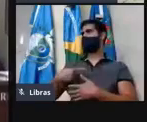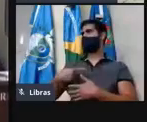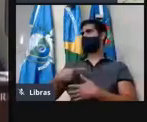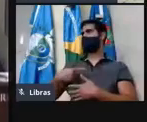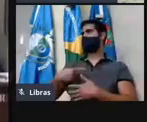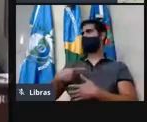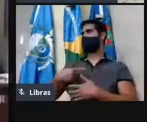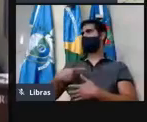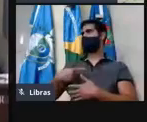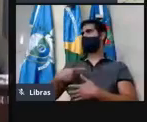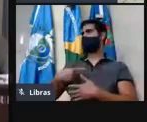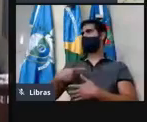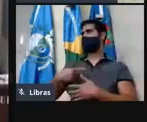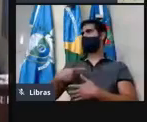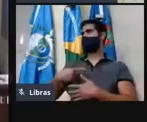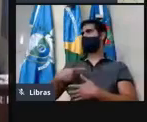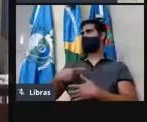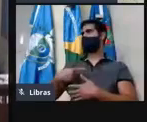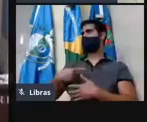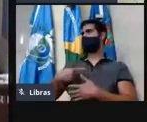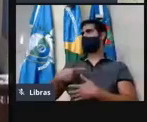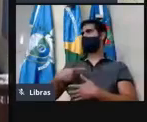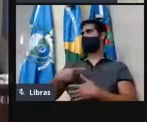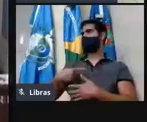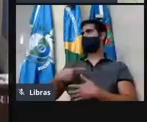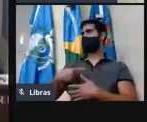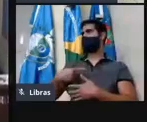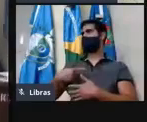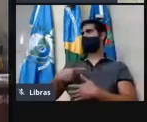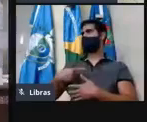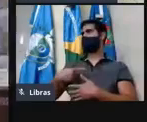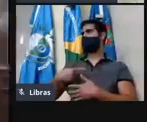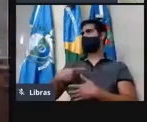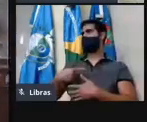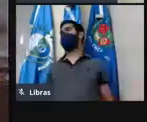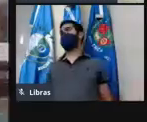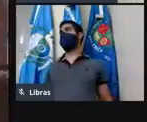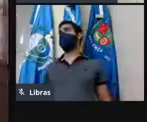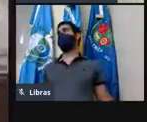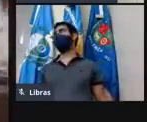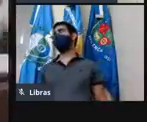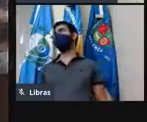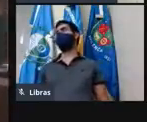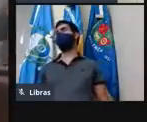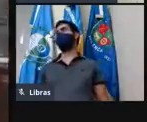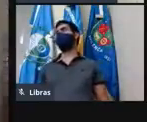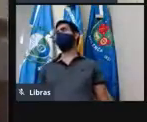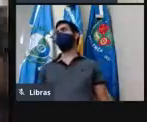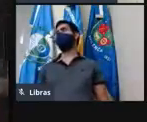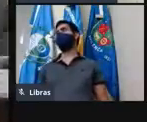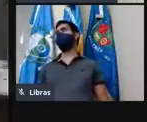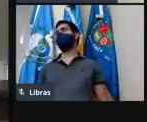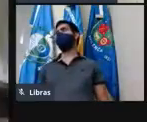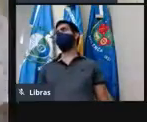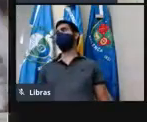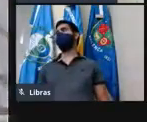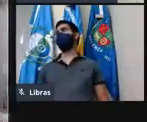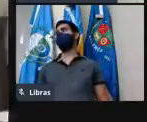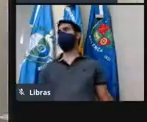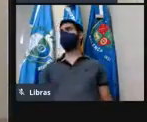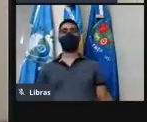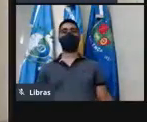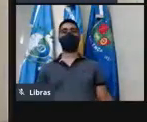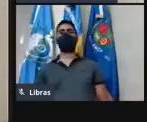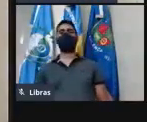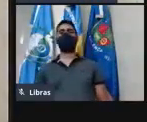Eu gostaria, agora o vereador Saulo Correia, para depois a gente... Obrigado, presidente, é rápido. Só queria aqui ratificar aqui aos membros da